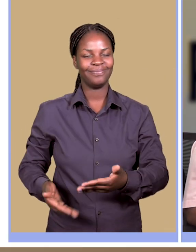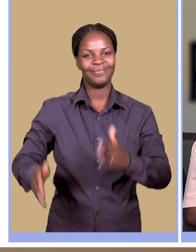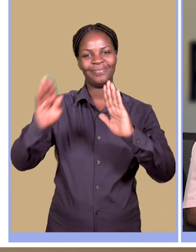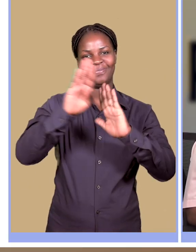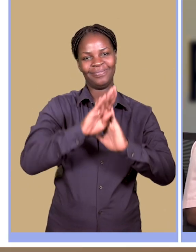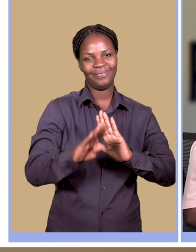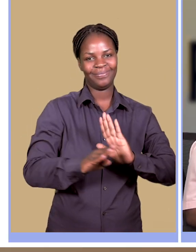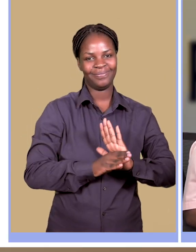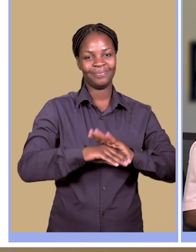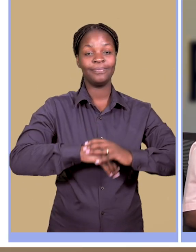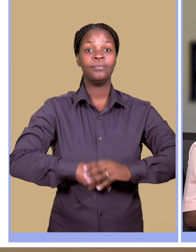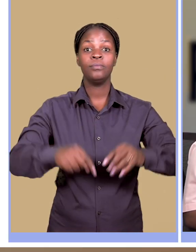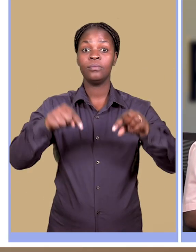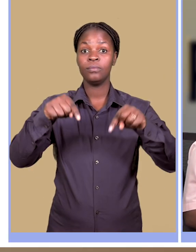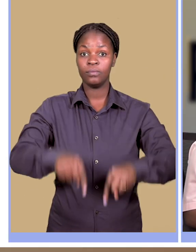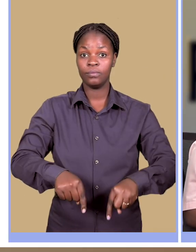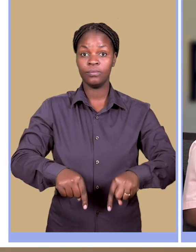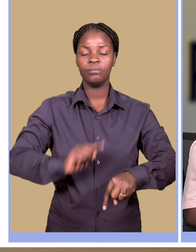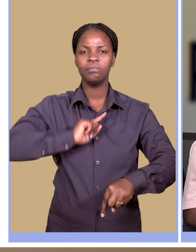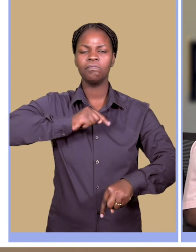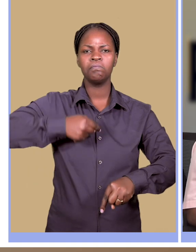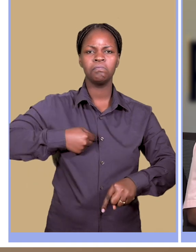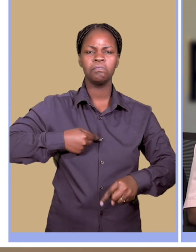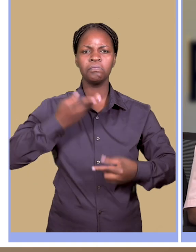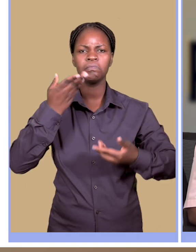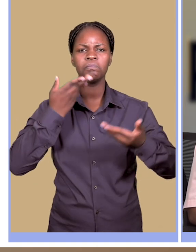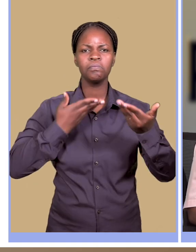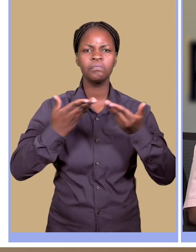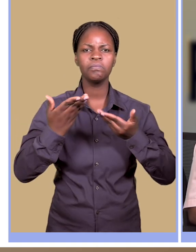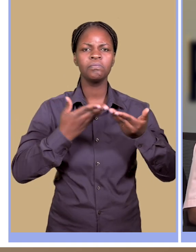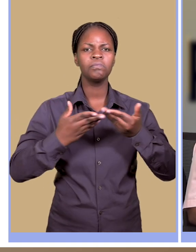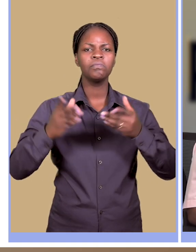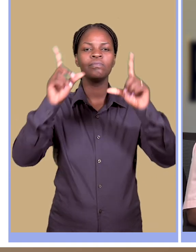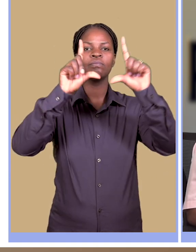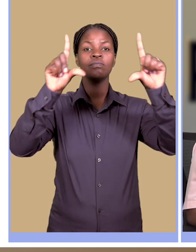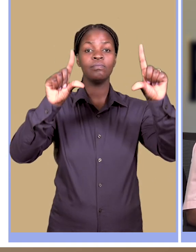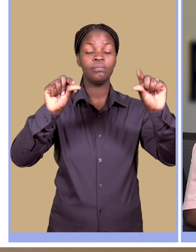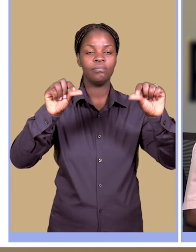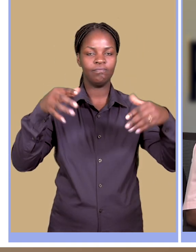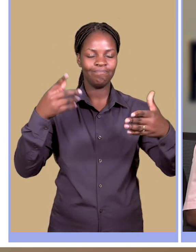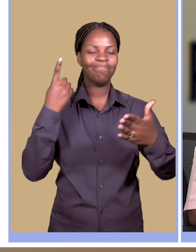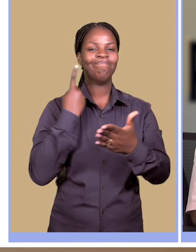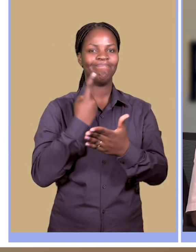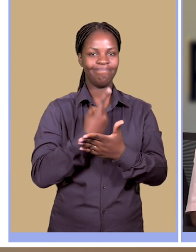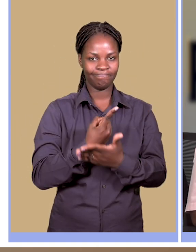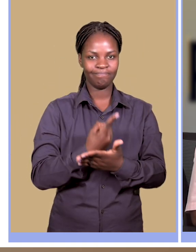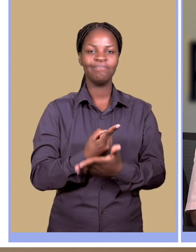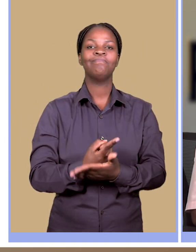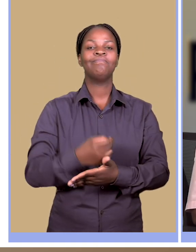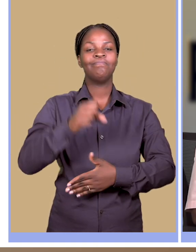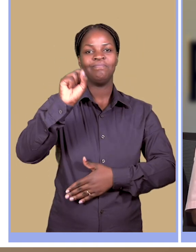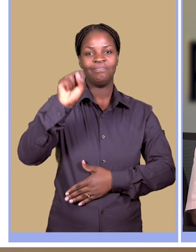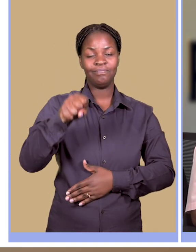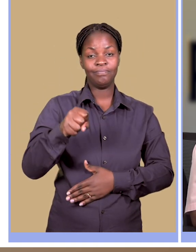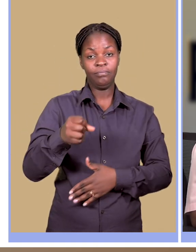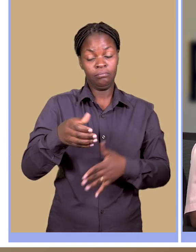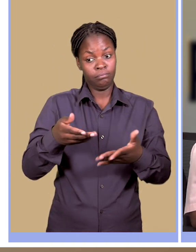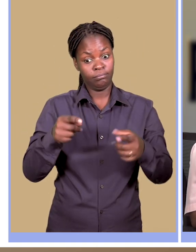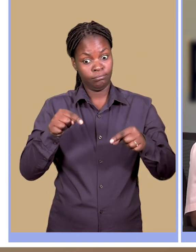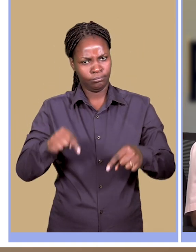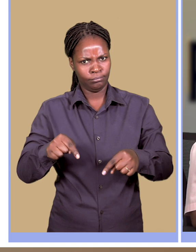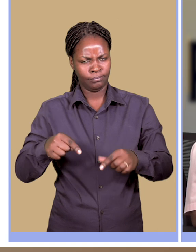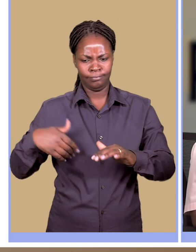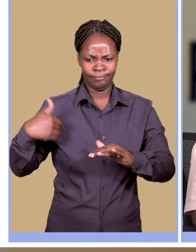bem-vindos ao podcast. Hoje vamos falar sobre um tema interessante. Aliás, aqui neste